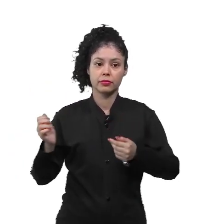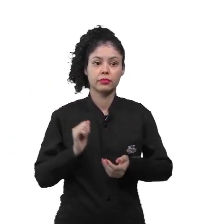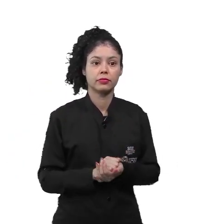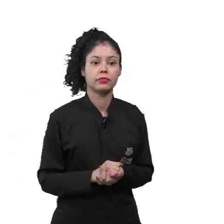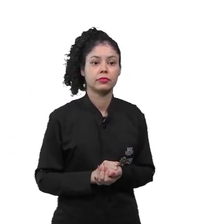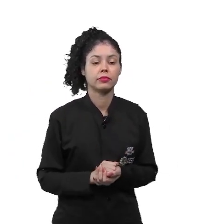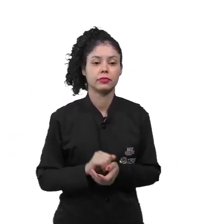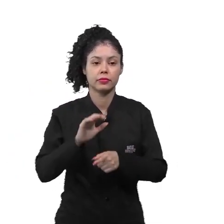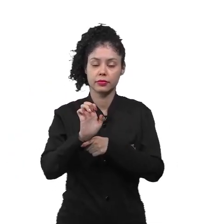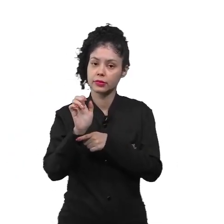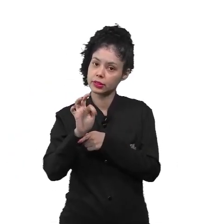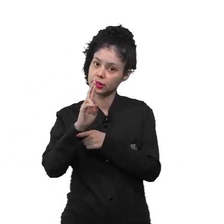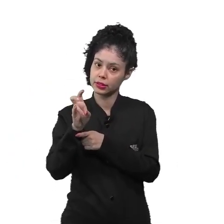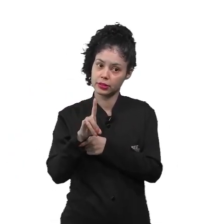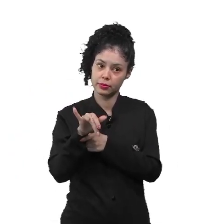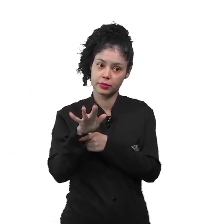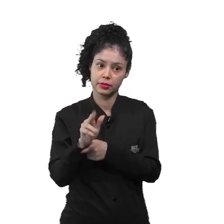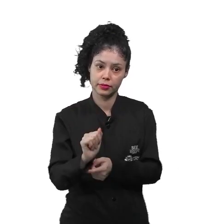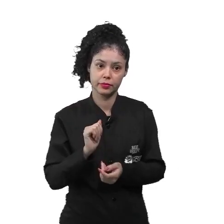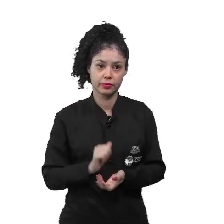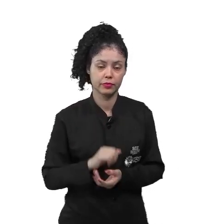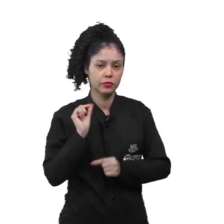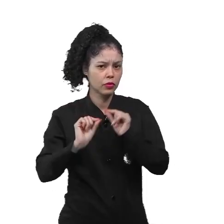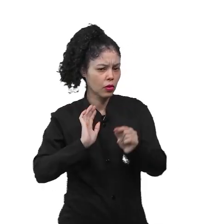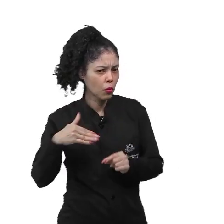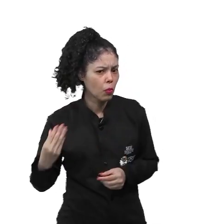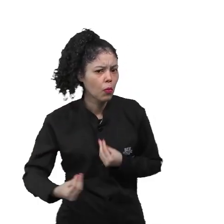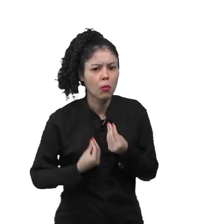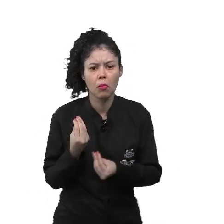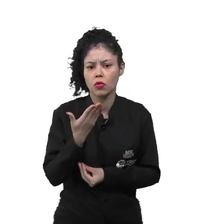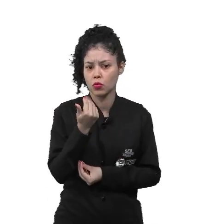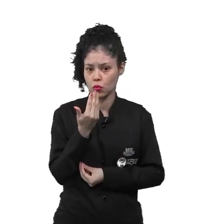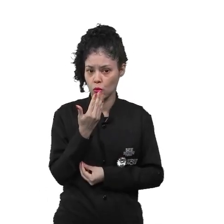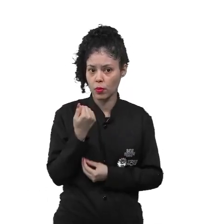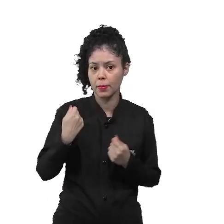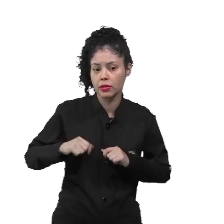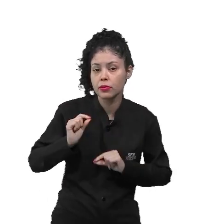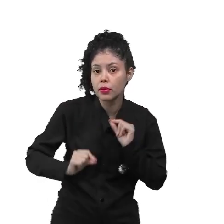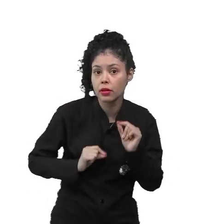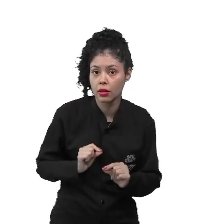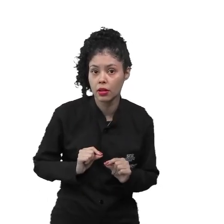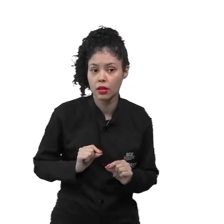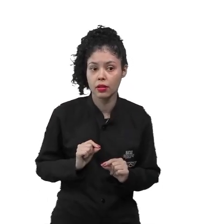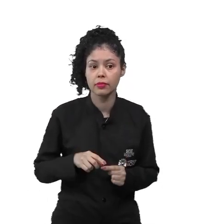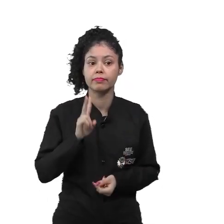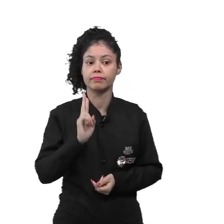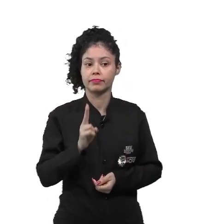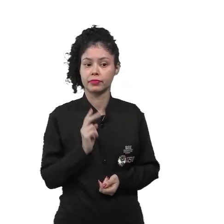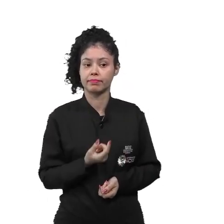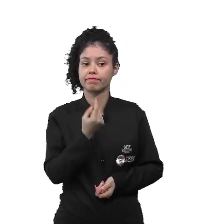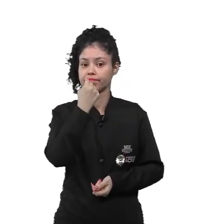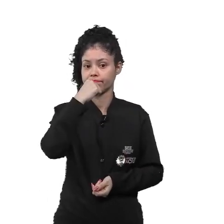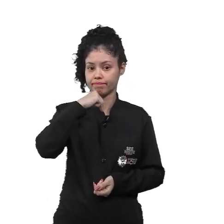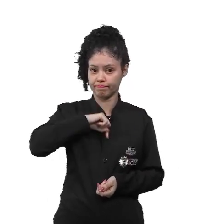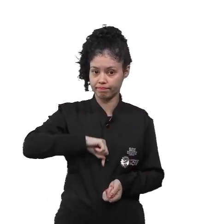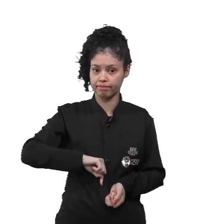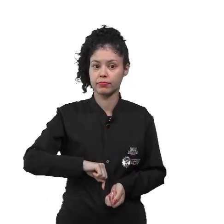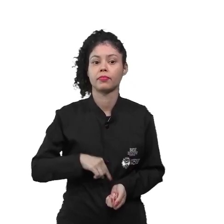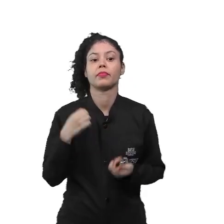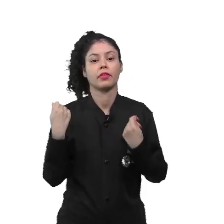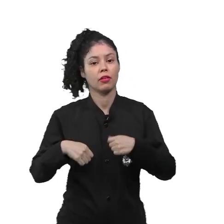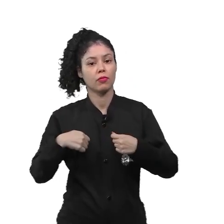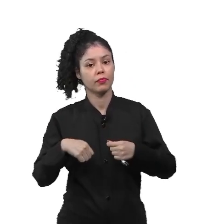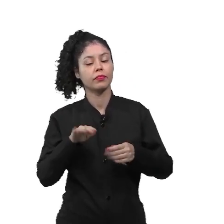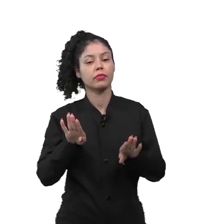a função enzimática, né? Então, tudo que a gente come, ela precisa ser o quê? Ela precisa ser digerida, né? E elas